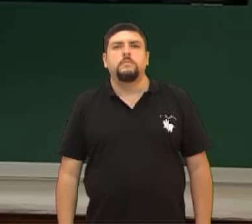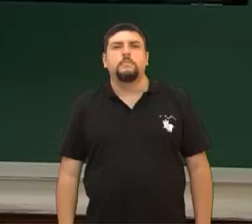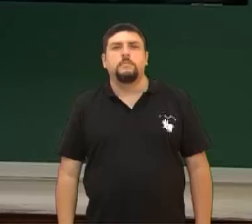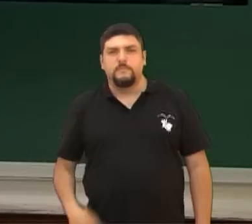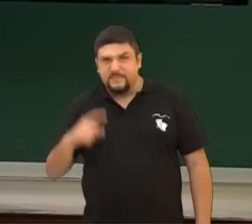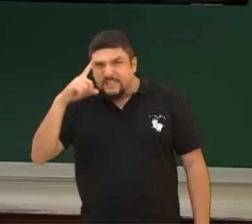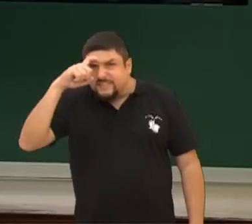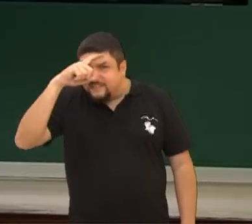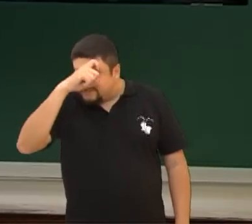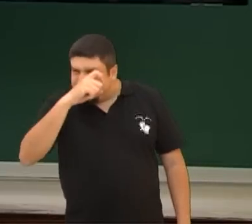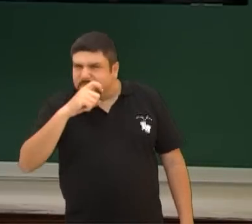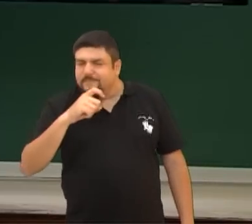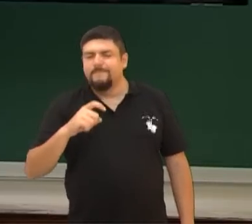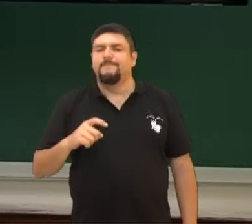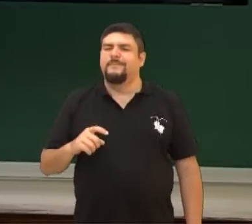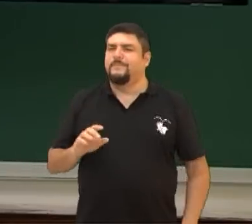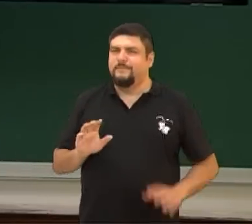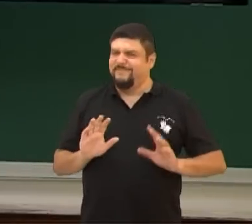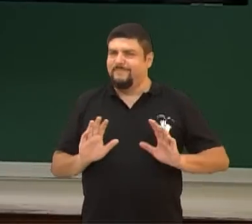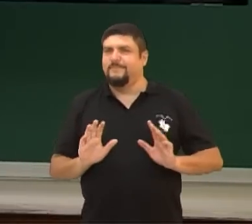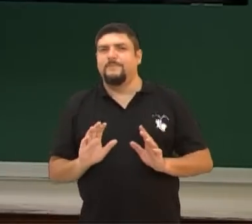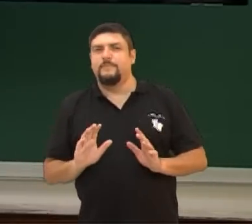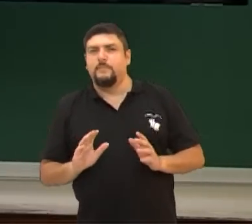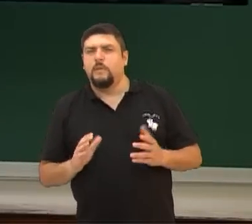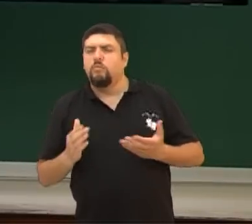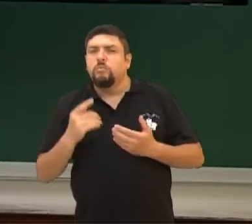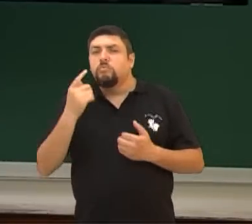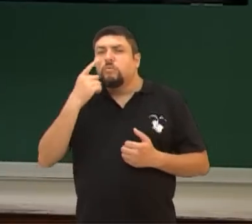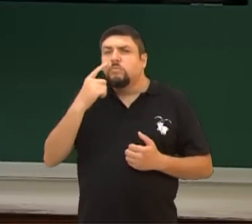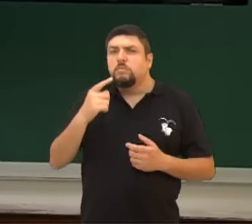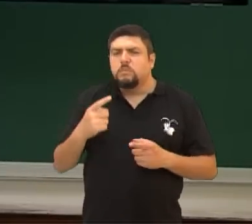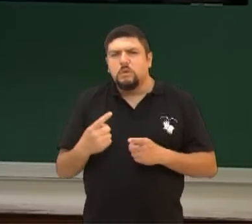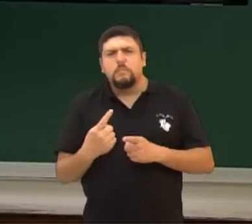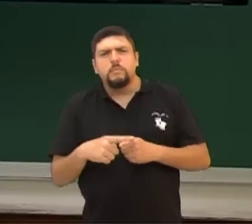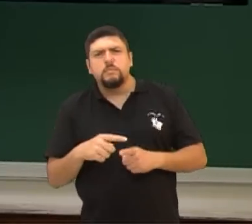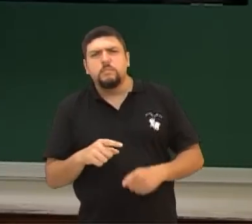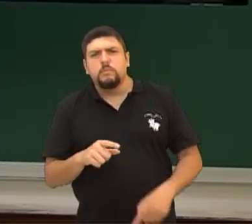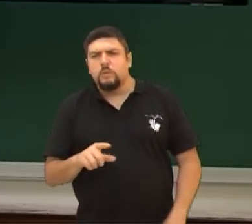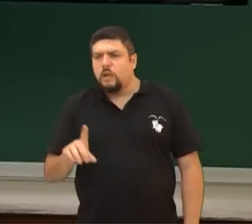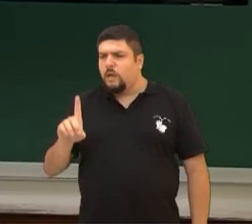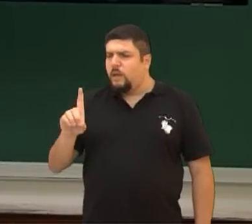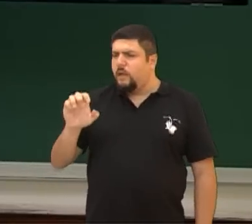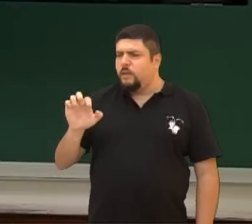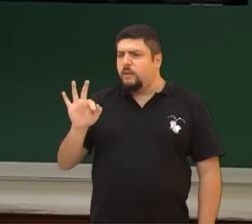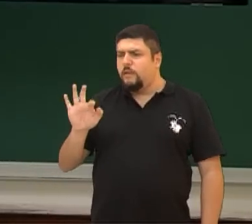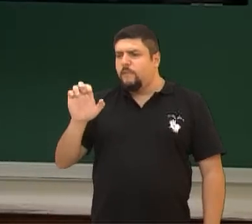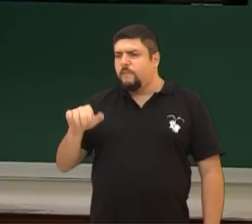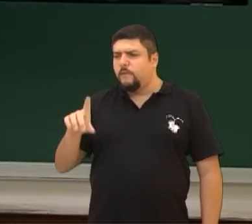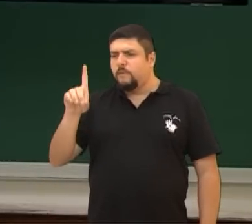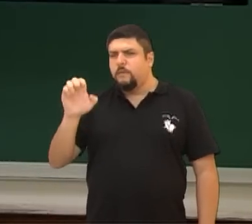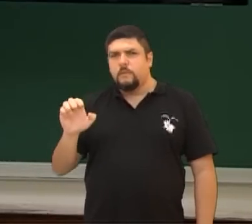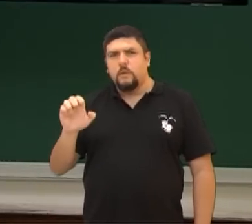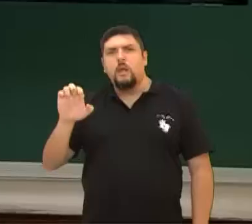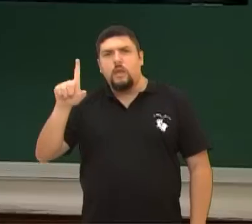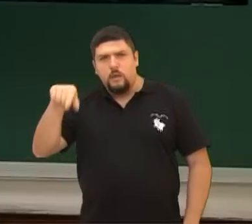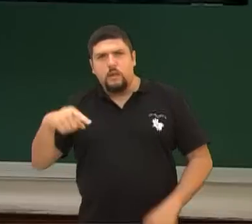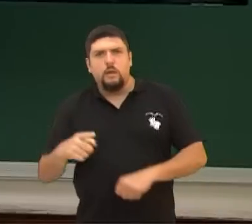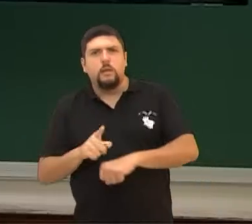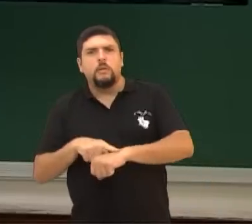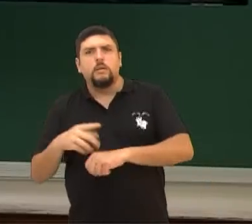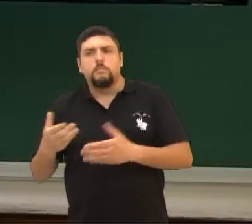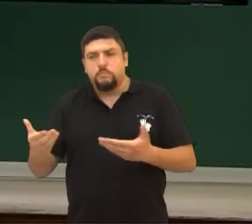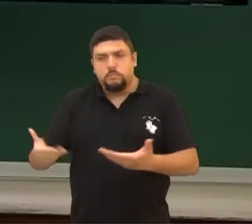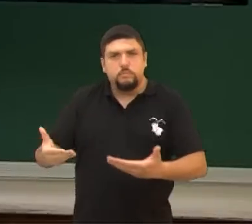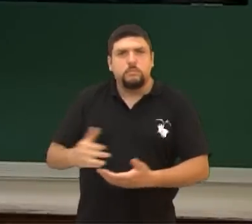Achou difícil? Mas vamos conferir juntos agora. Qual é o efeito de sentido, professora, de colocar o verbo no tempo